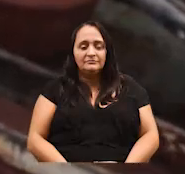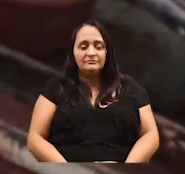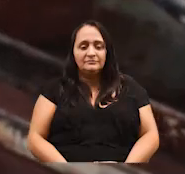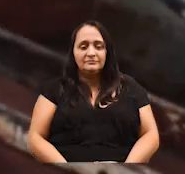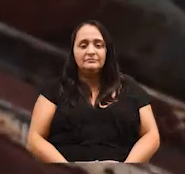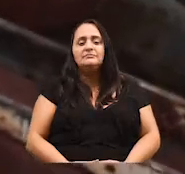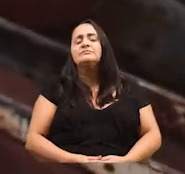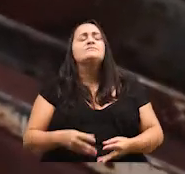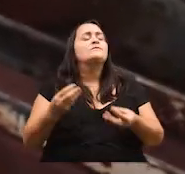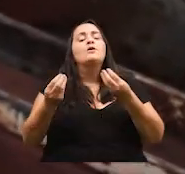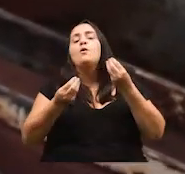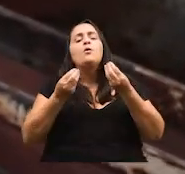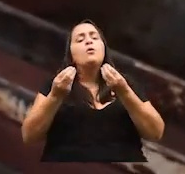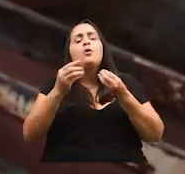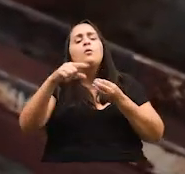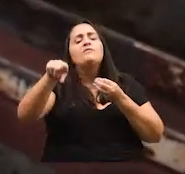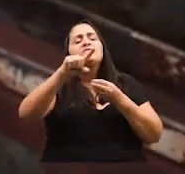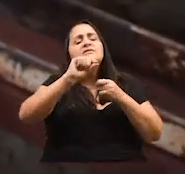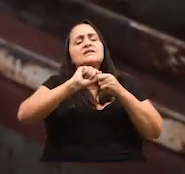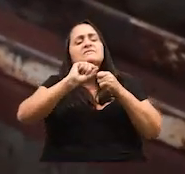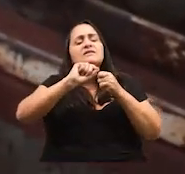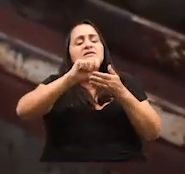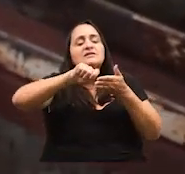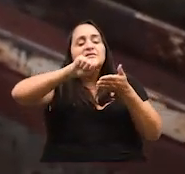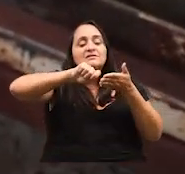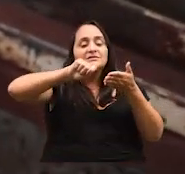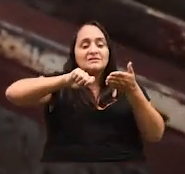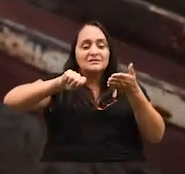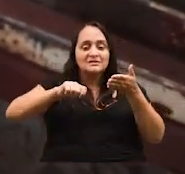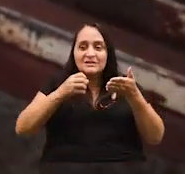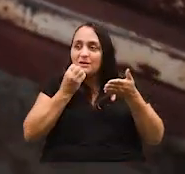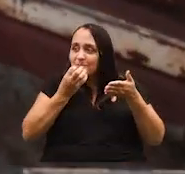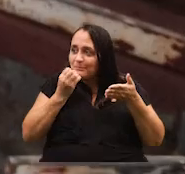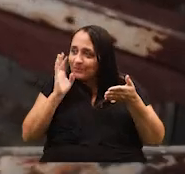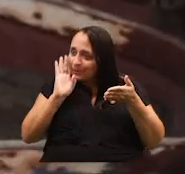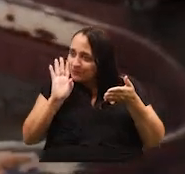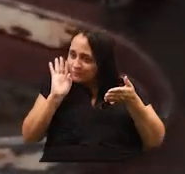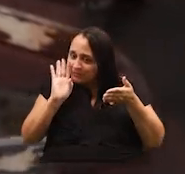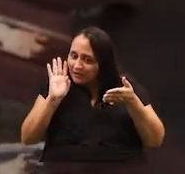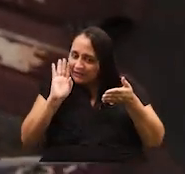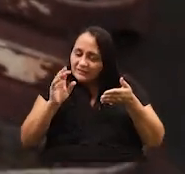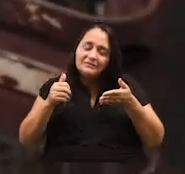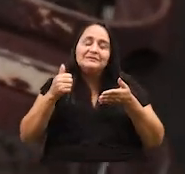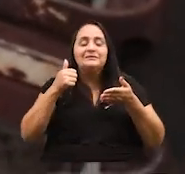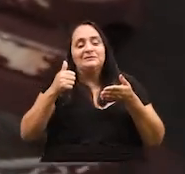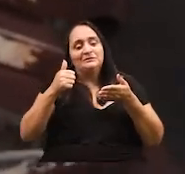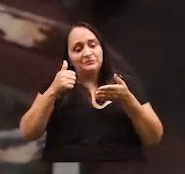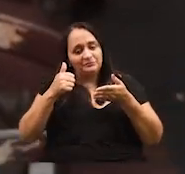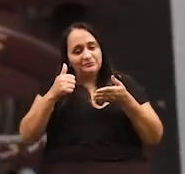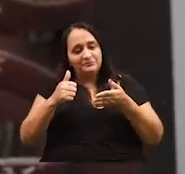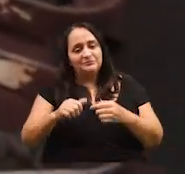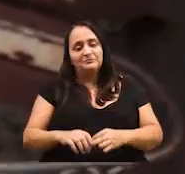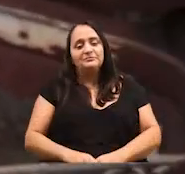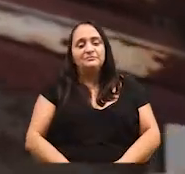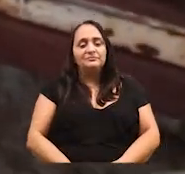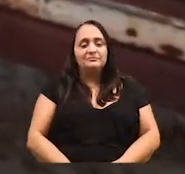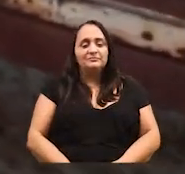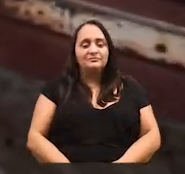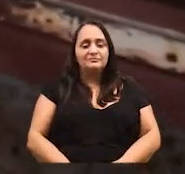aí, como é que tá aí a escrita dessa receita? Muito bem. Muito Já bem. escrevendo os ingredientes, todo mundo?